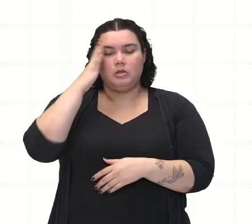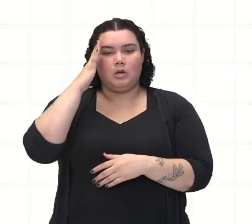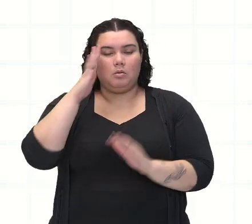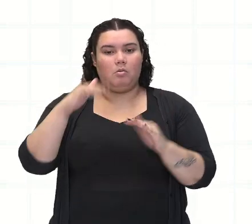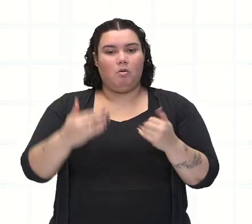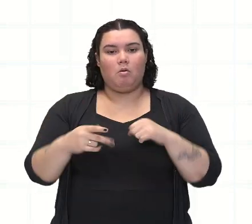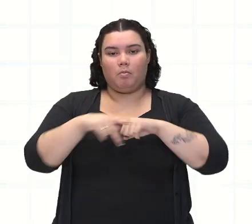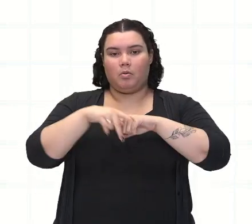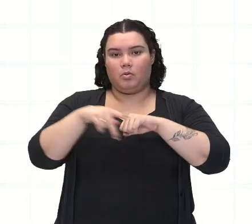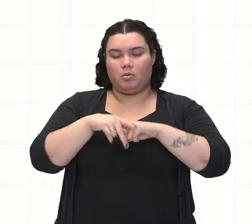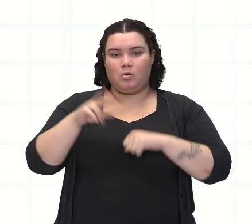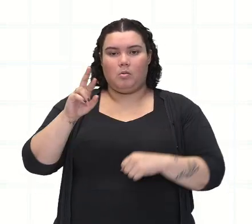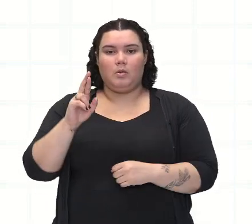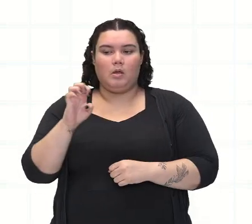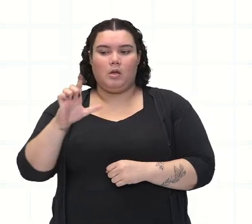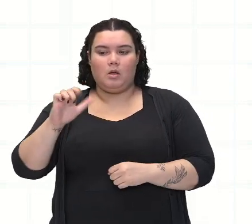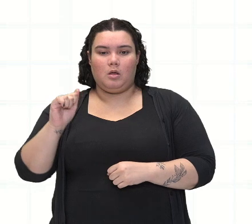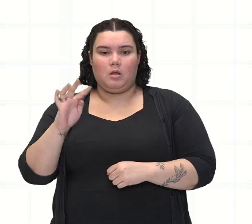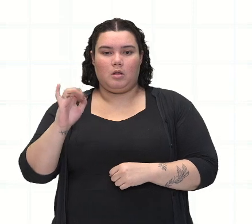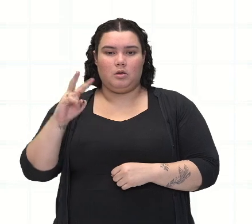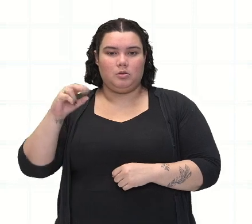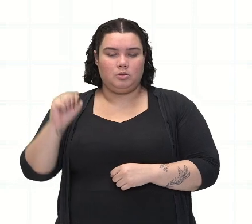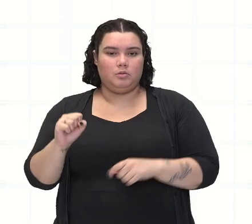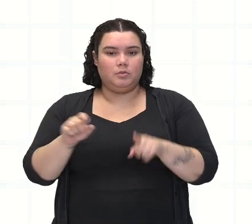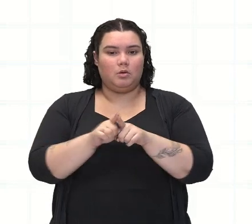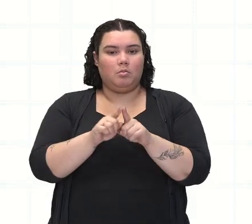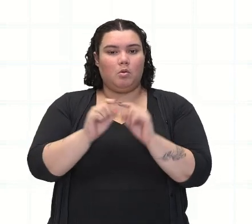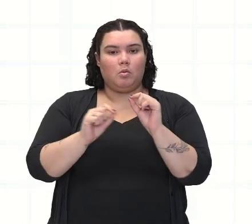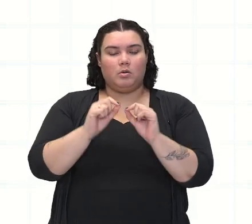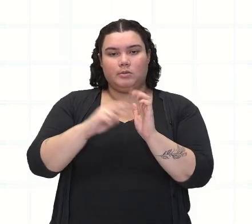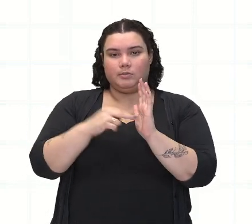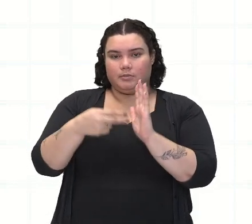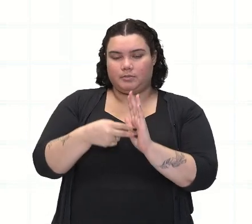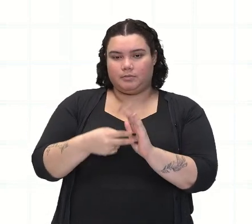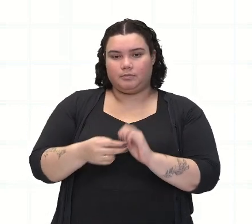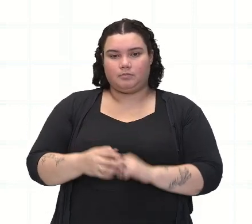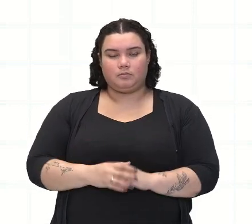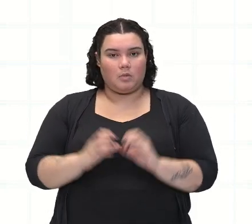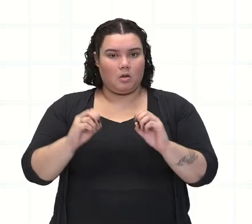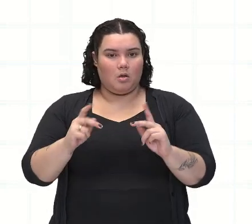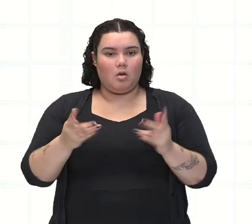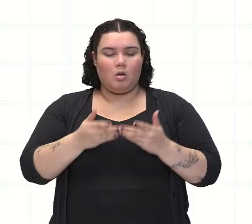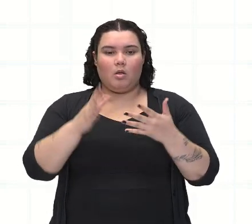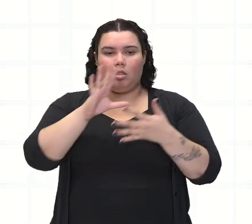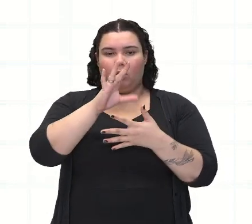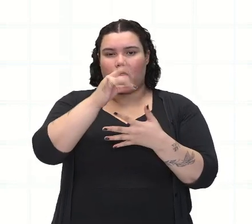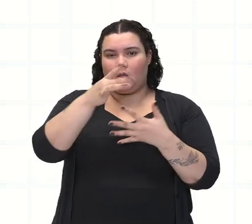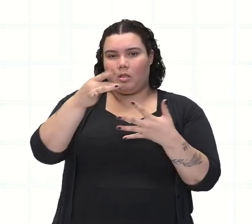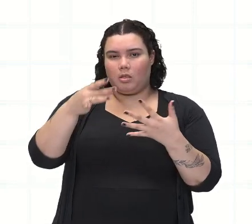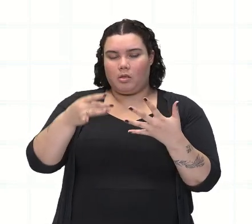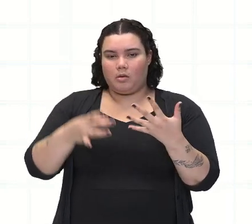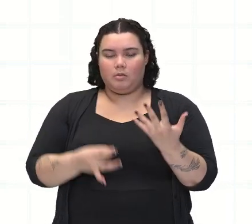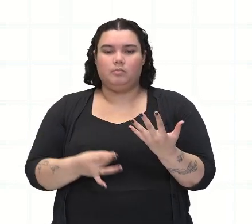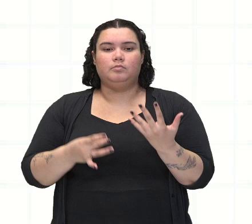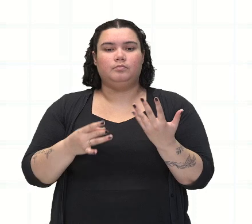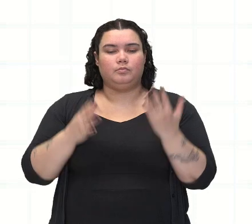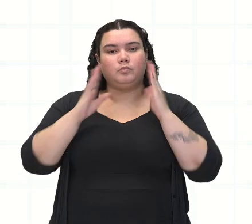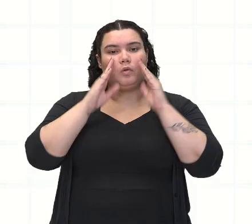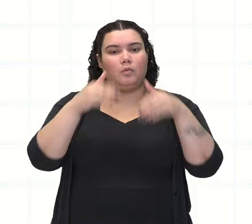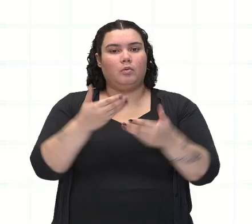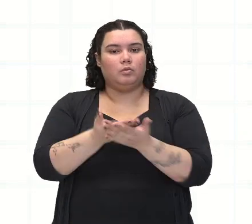pronomes relativos e o que eles significam, certinho? Agora, vamos conhecer cada um deles e trabalharmos